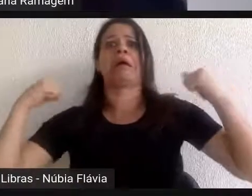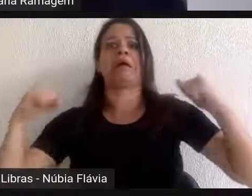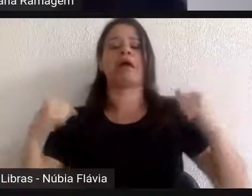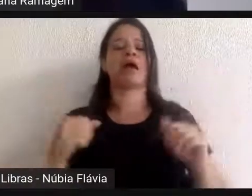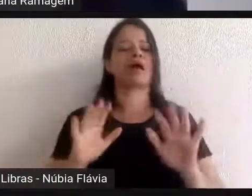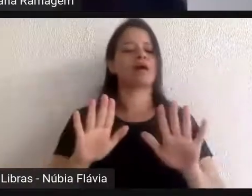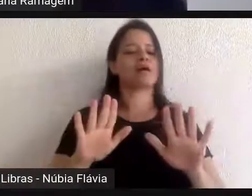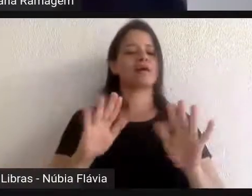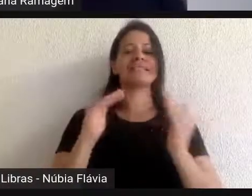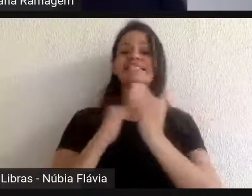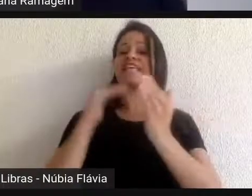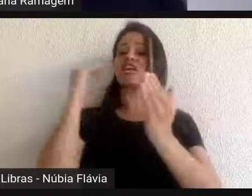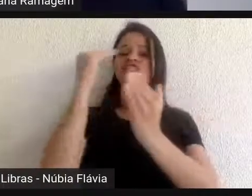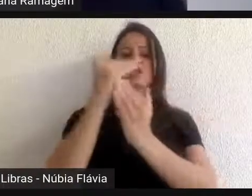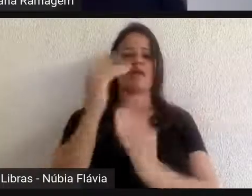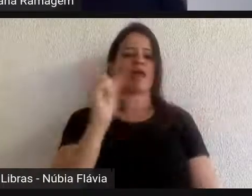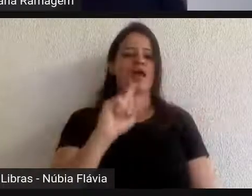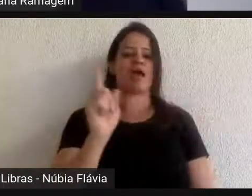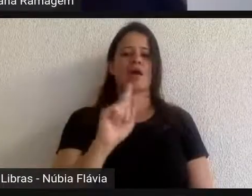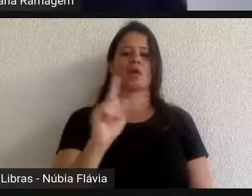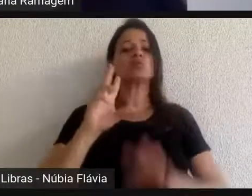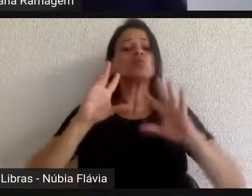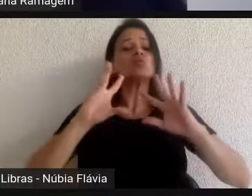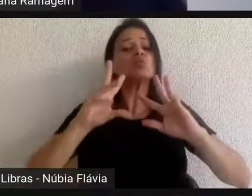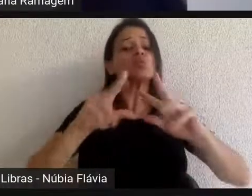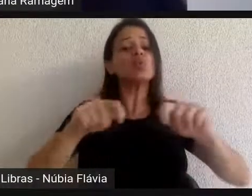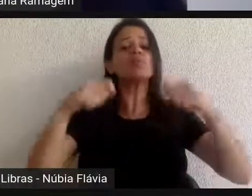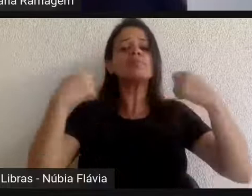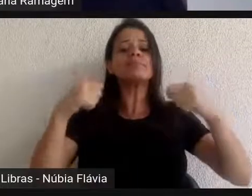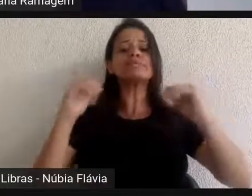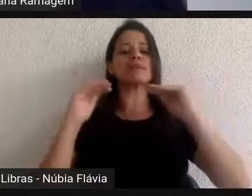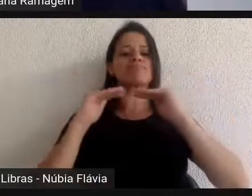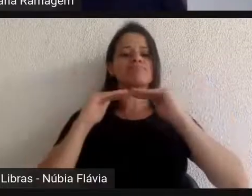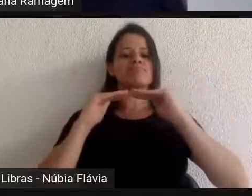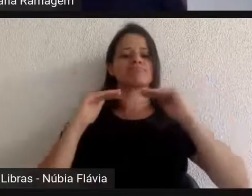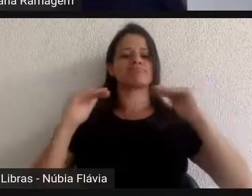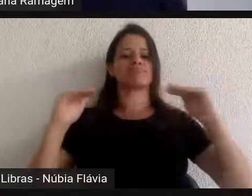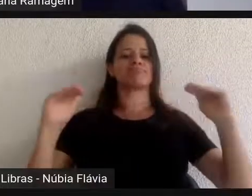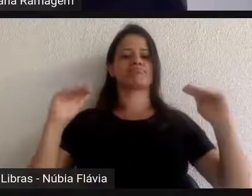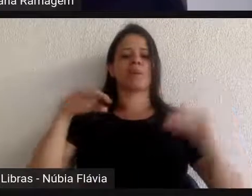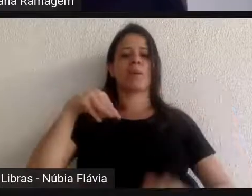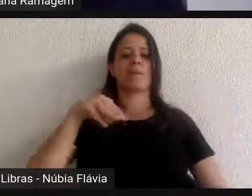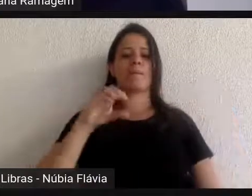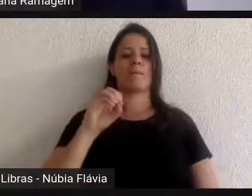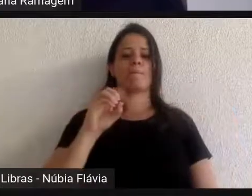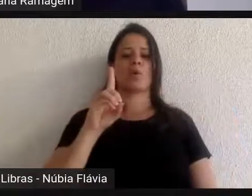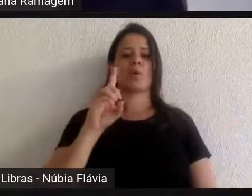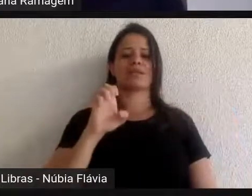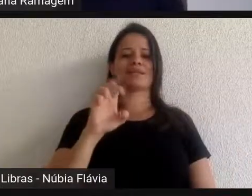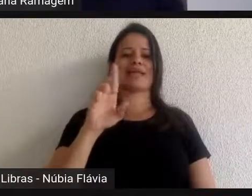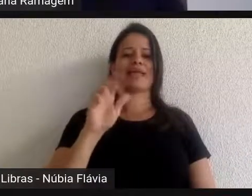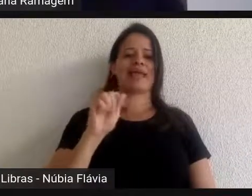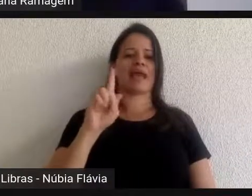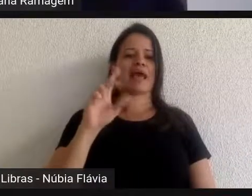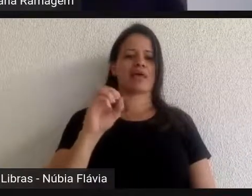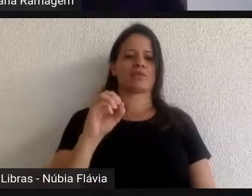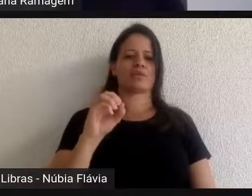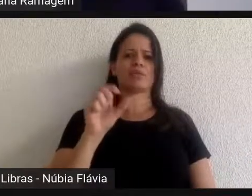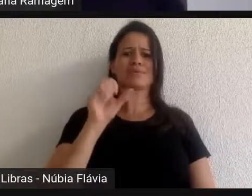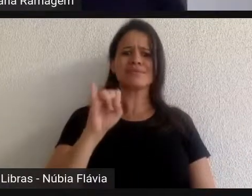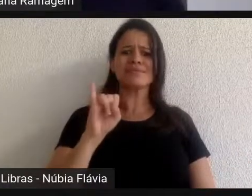atividade física for além da tua capacidade, fatalmente ela vai te